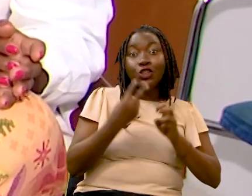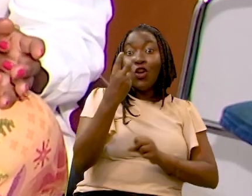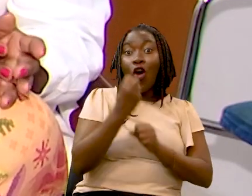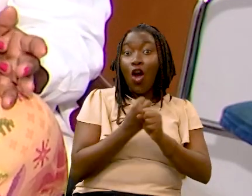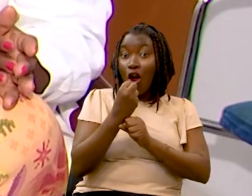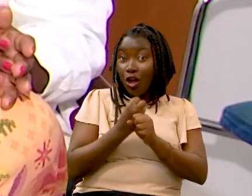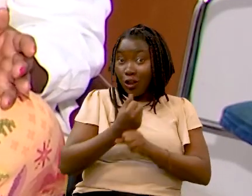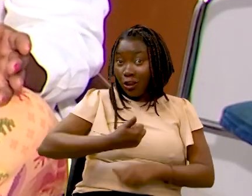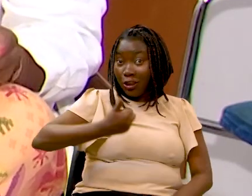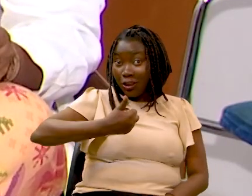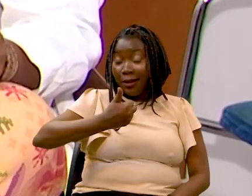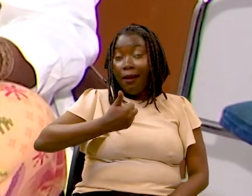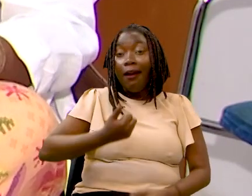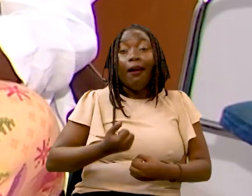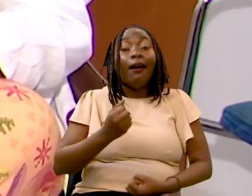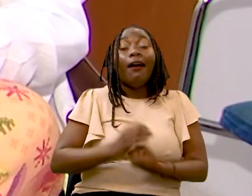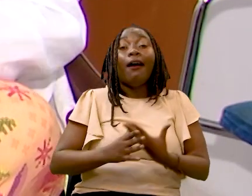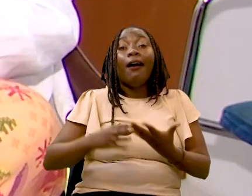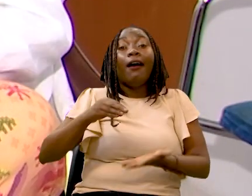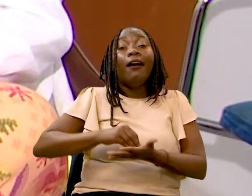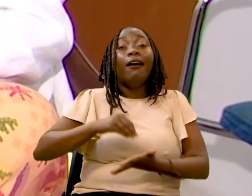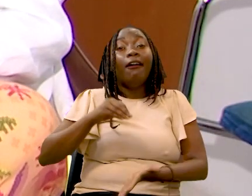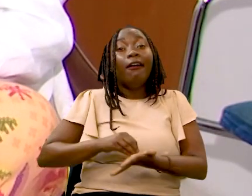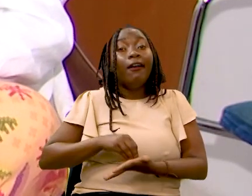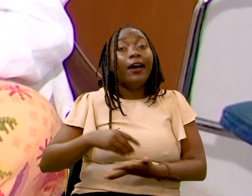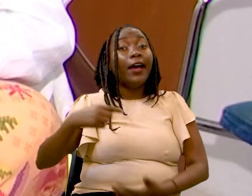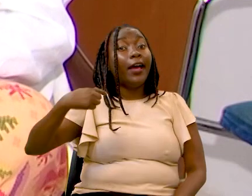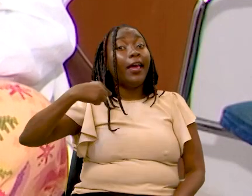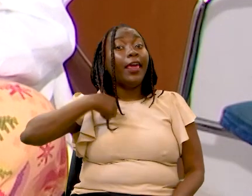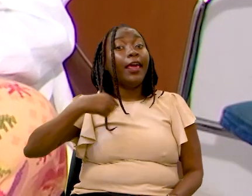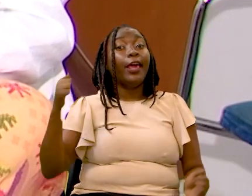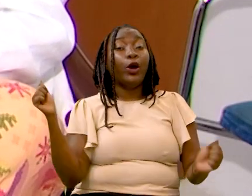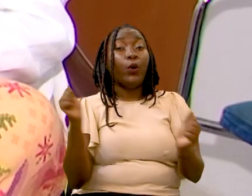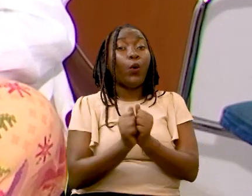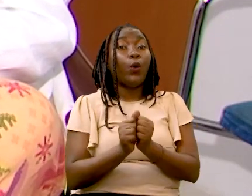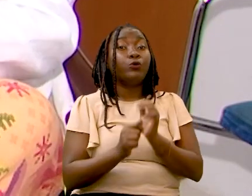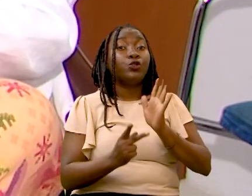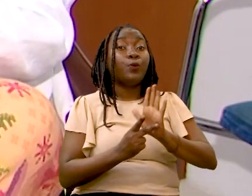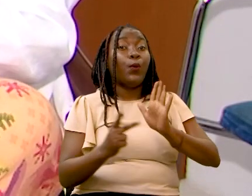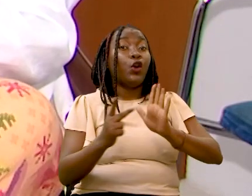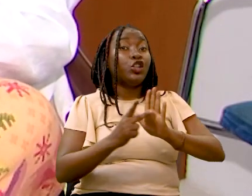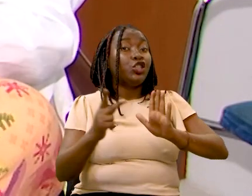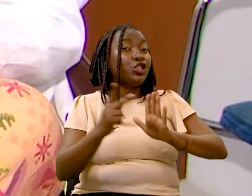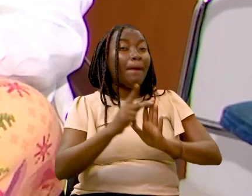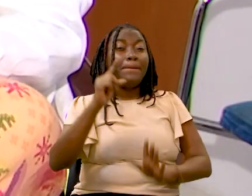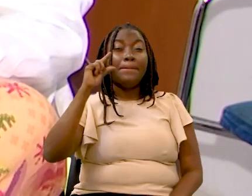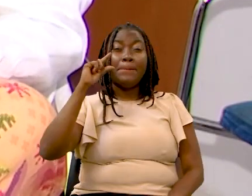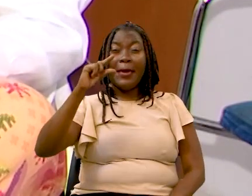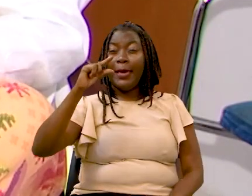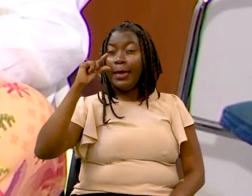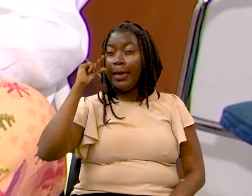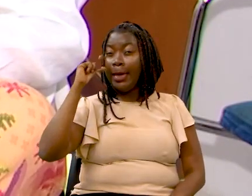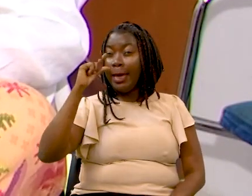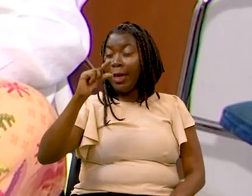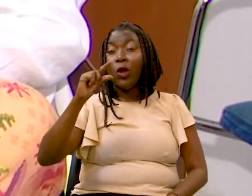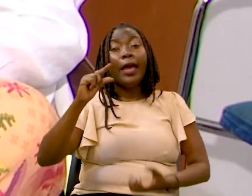né? Sim. Então, esses 2 primeiros anos, ela nasce da necessidade de eu, com os